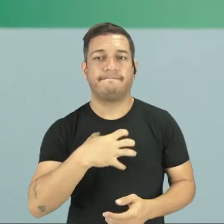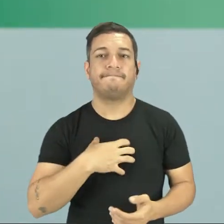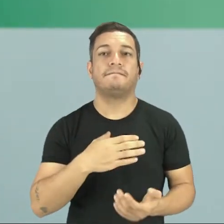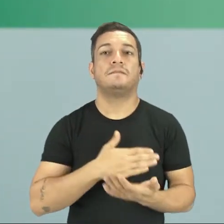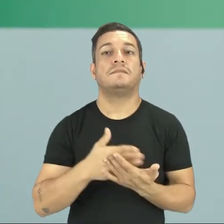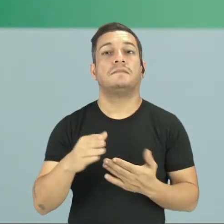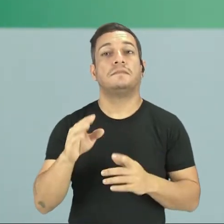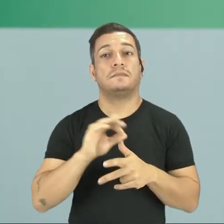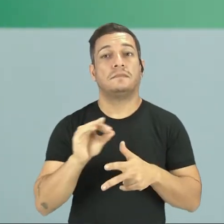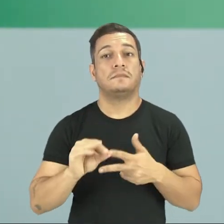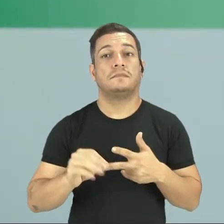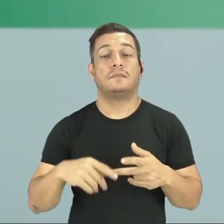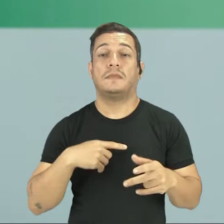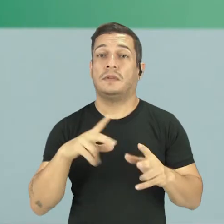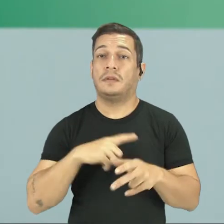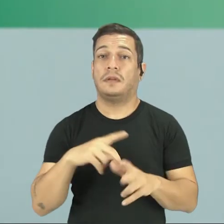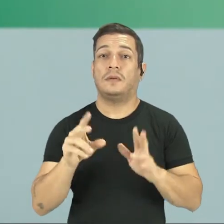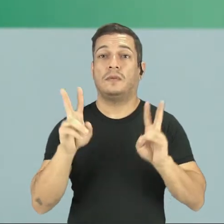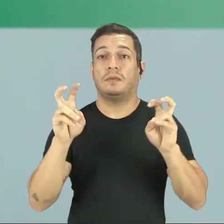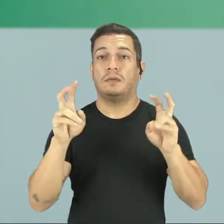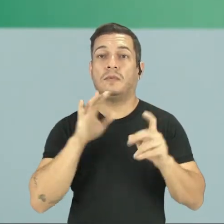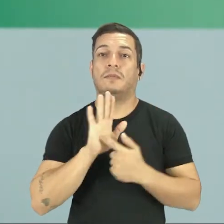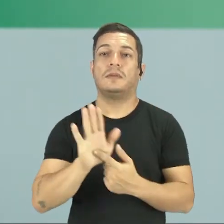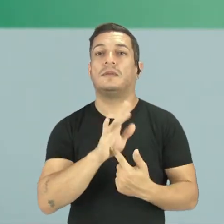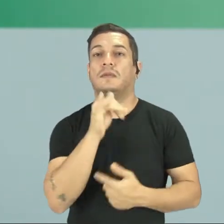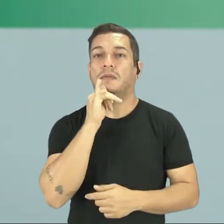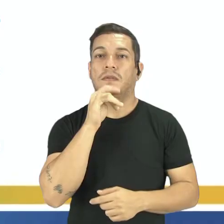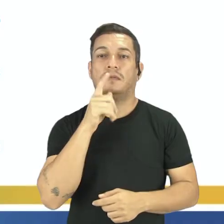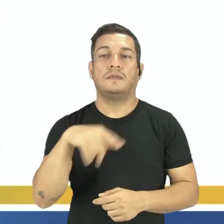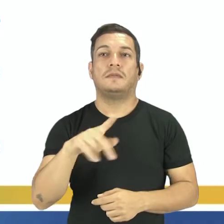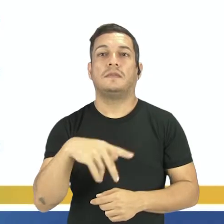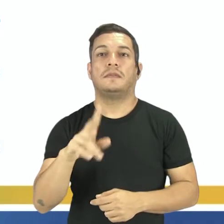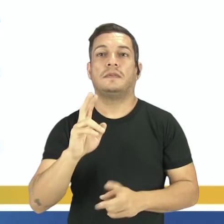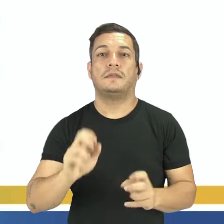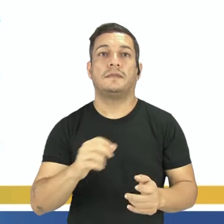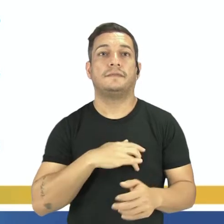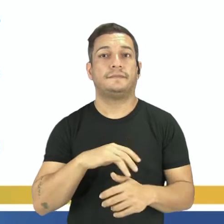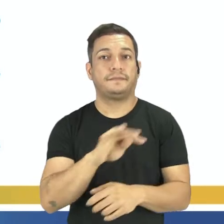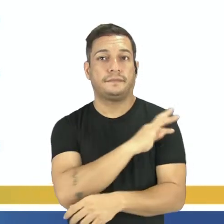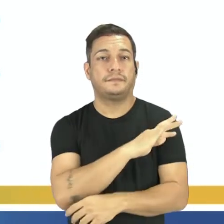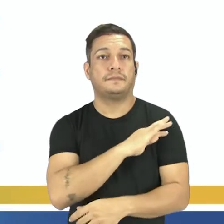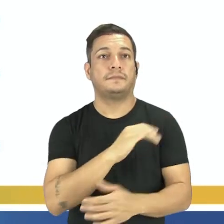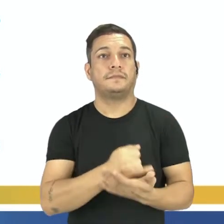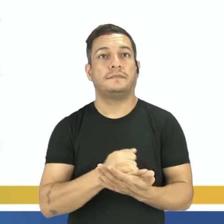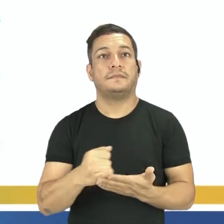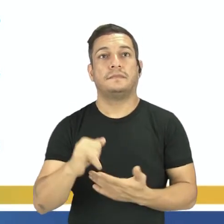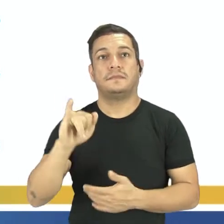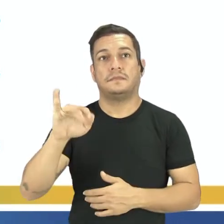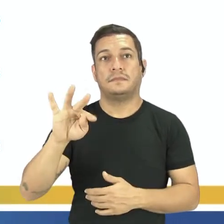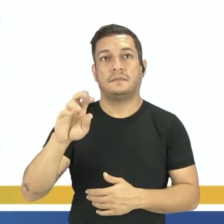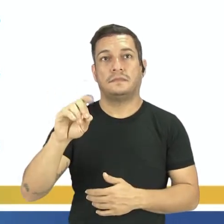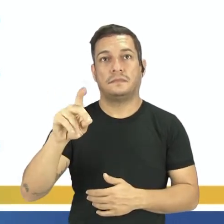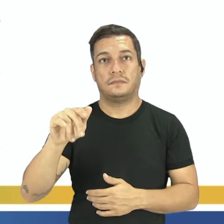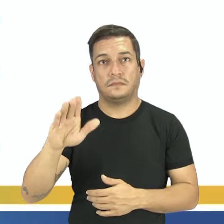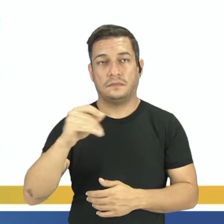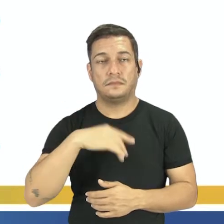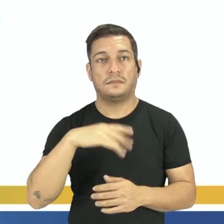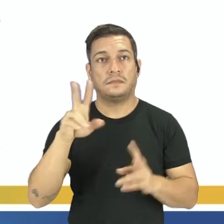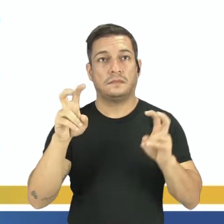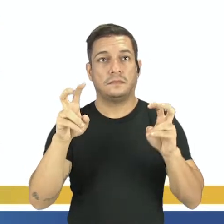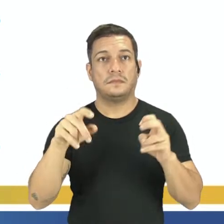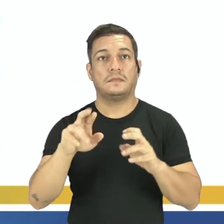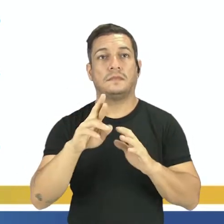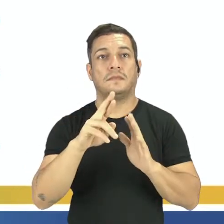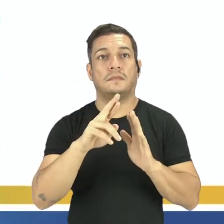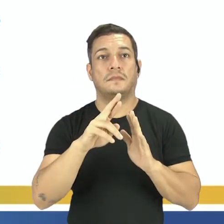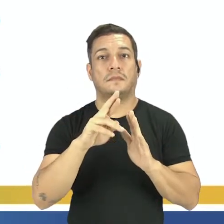minha redação. Eu tenho um tema, eu coloquei aqui um exemplo para vocês, tá? Uma técnica de introdução. Eu tenho um tema da redação lá de 2015,